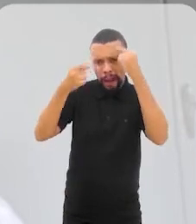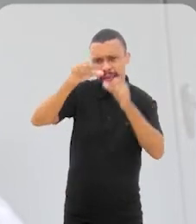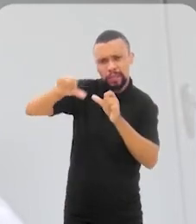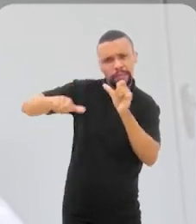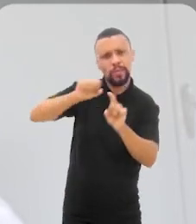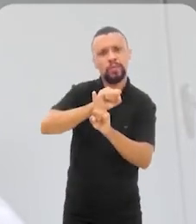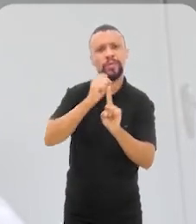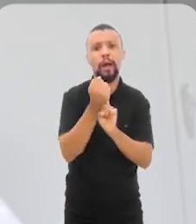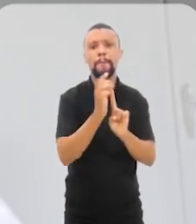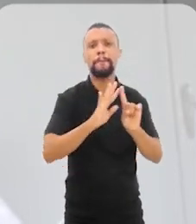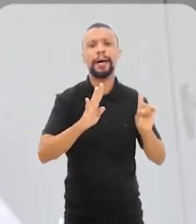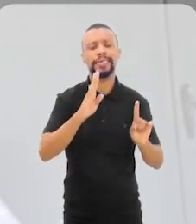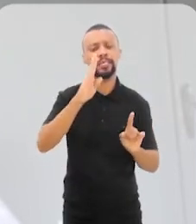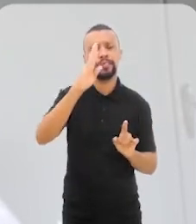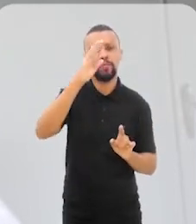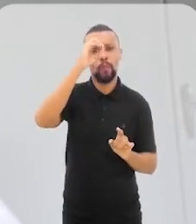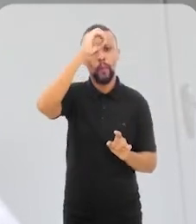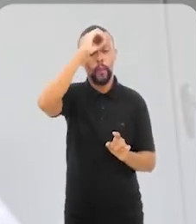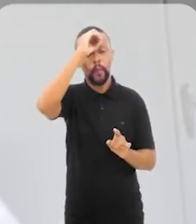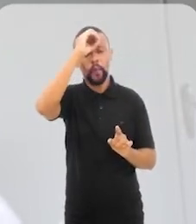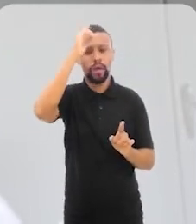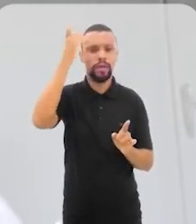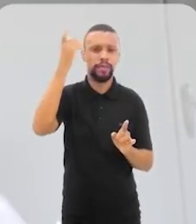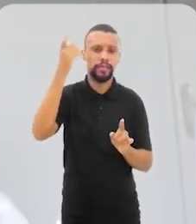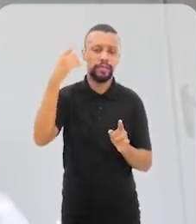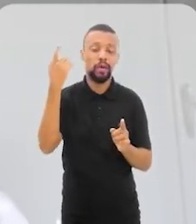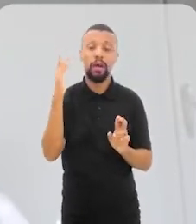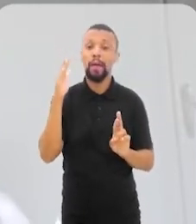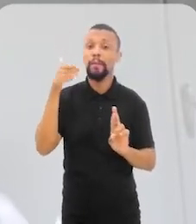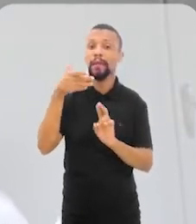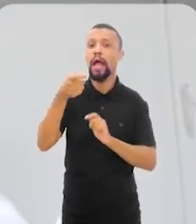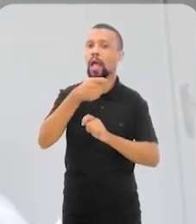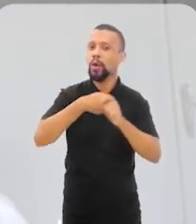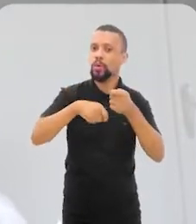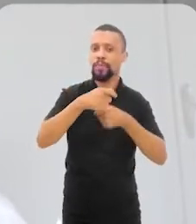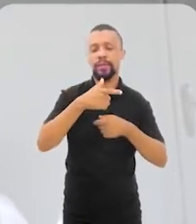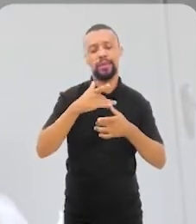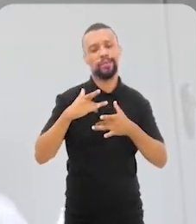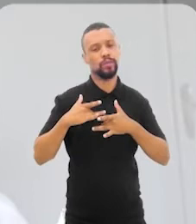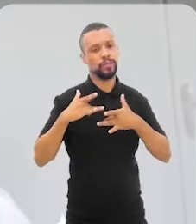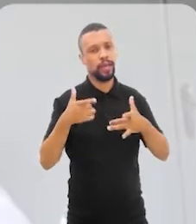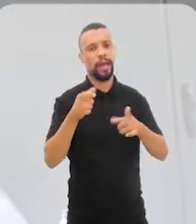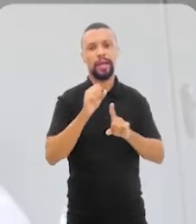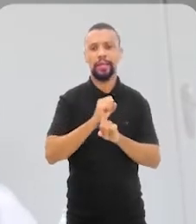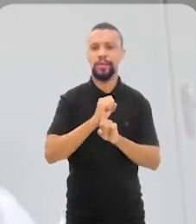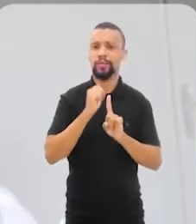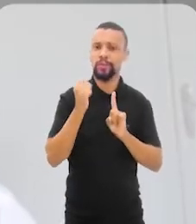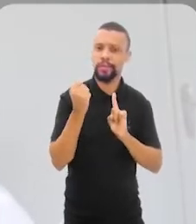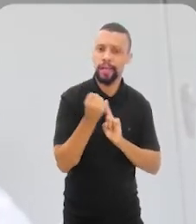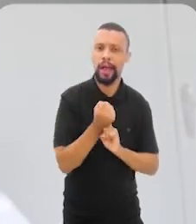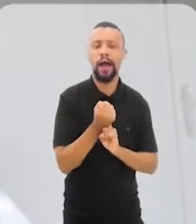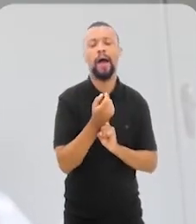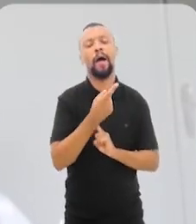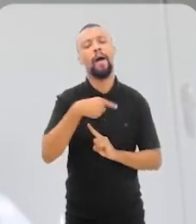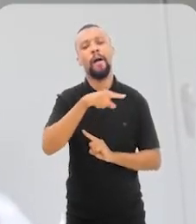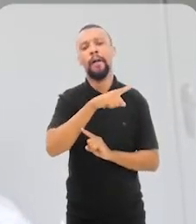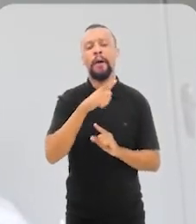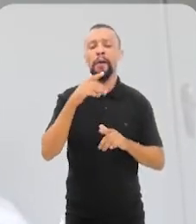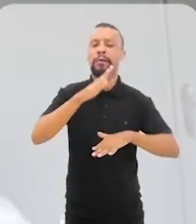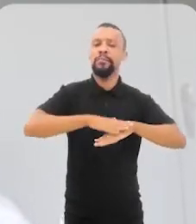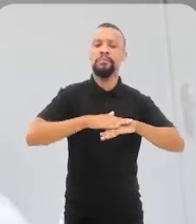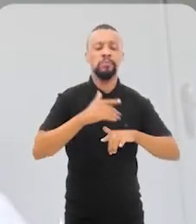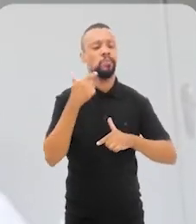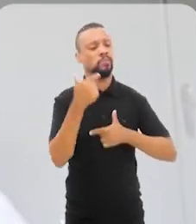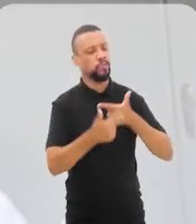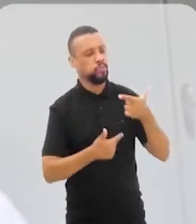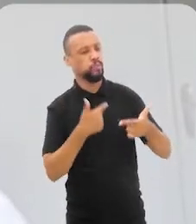vezes atores muito antigos na cidade, né, que remetem à economia social e solidária, enfim, e que estão, né, se virando